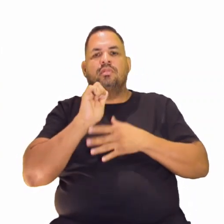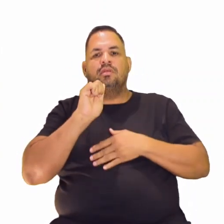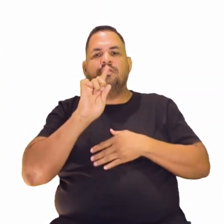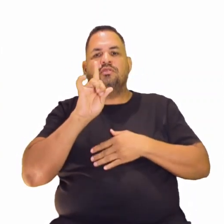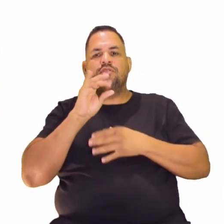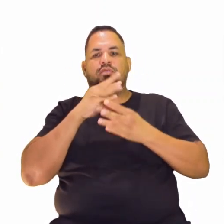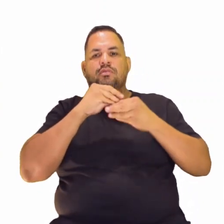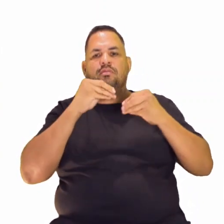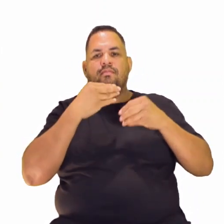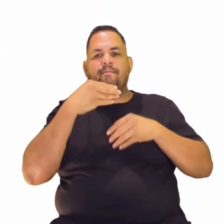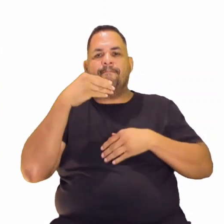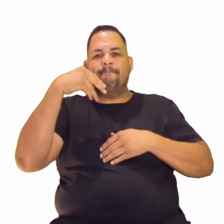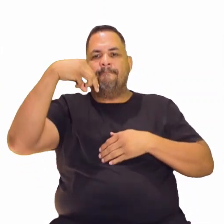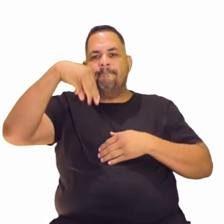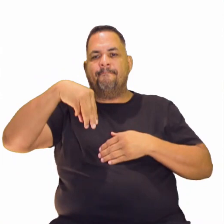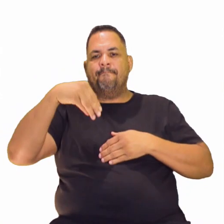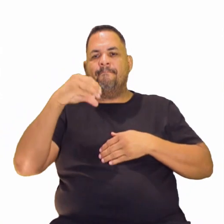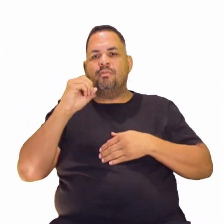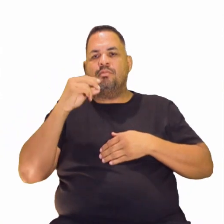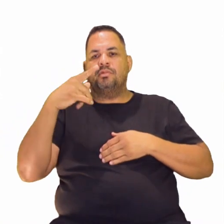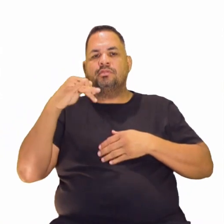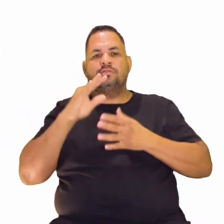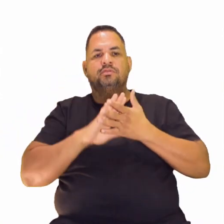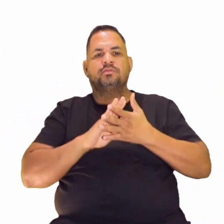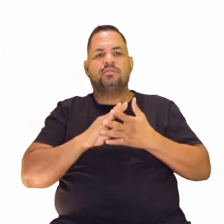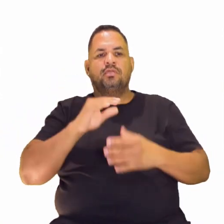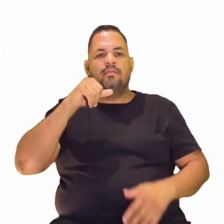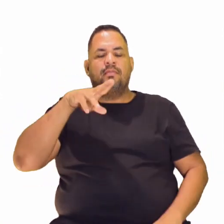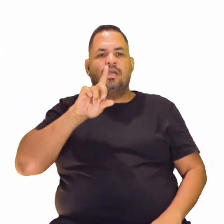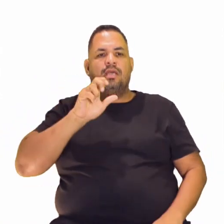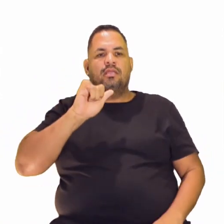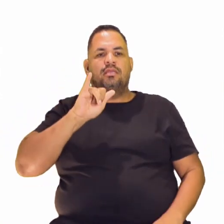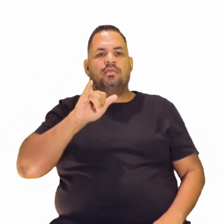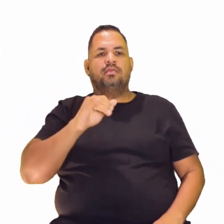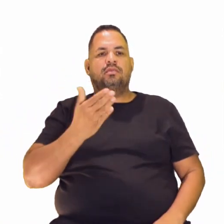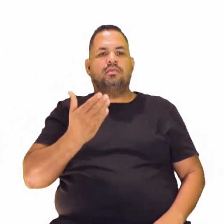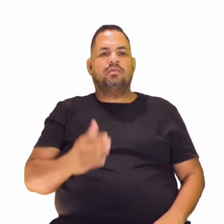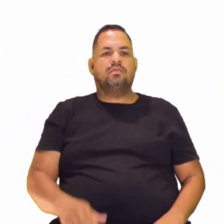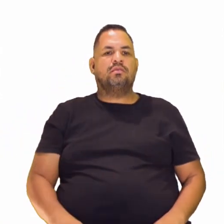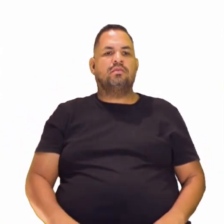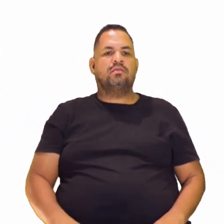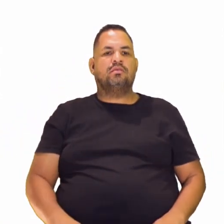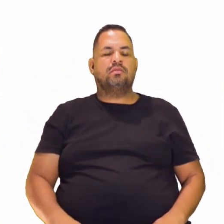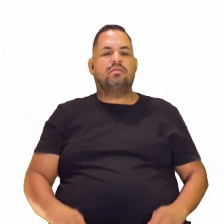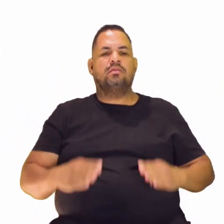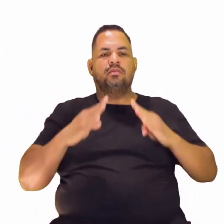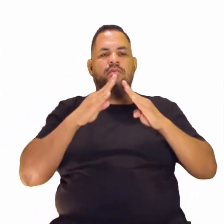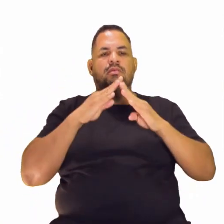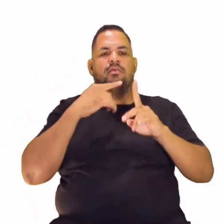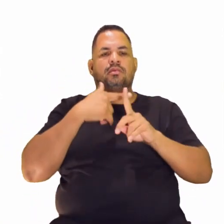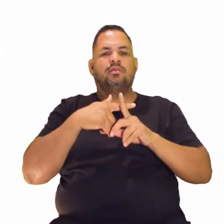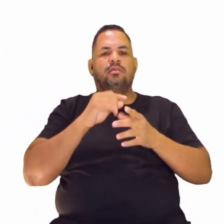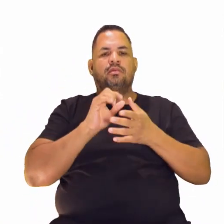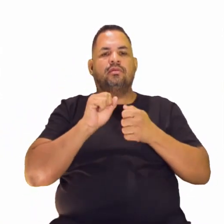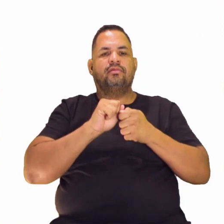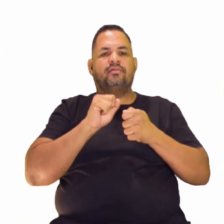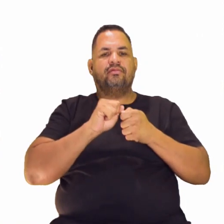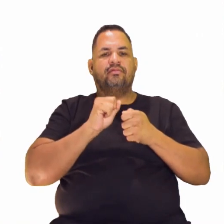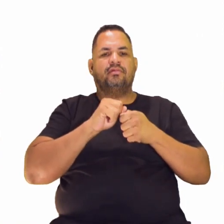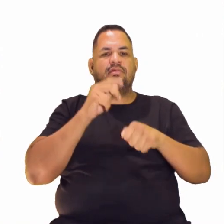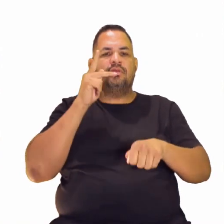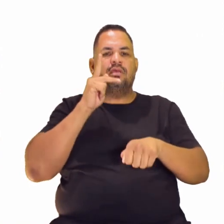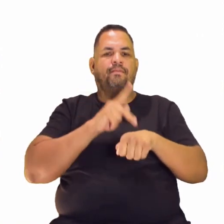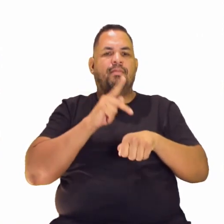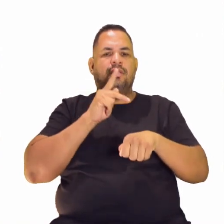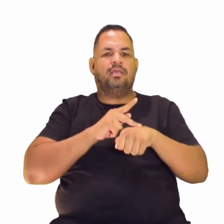argila de Mopti, em Mali, e as igrejas esculpidas na rocha, na